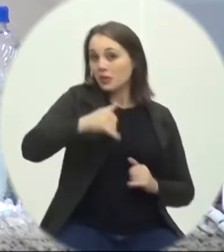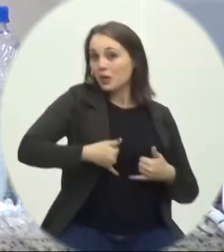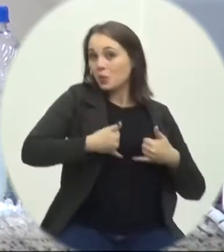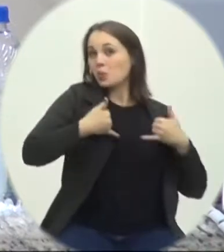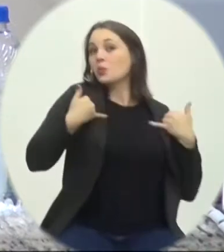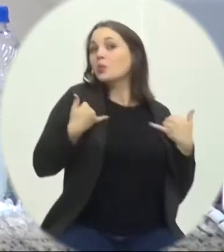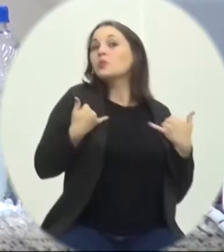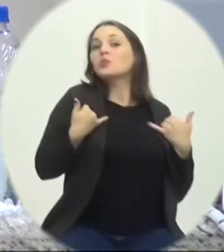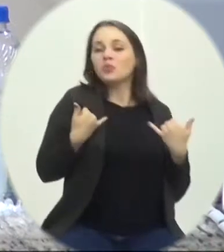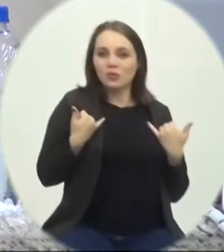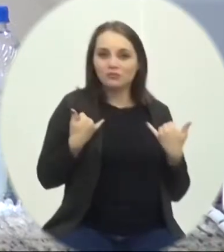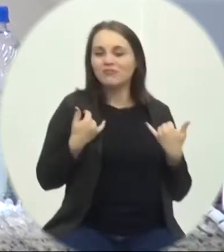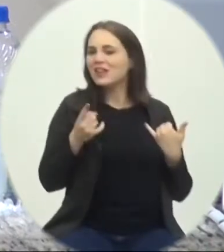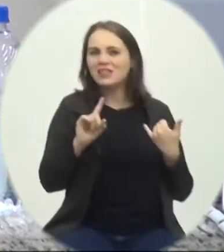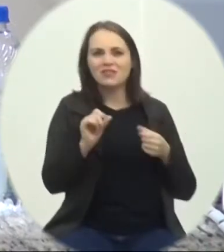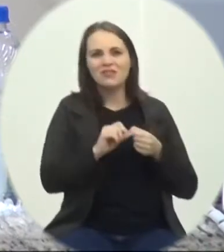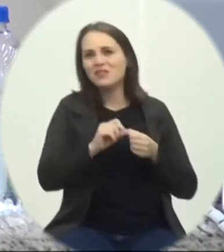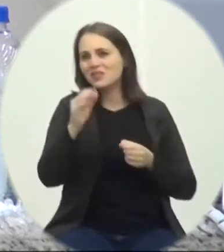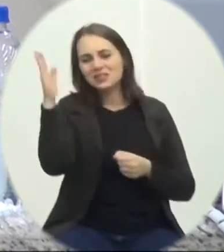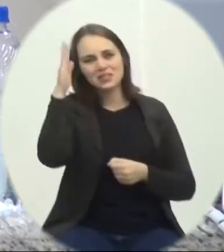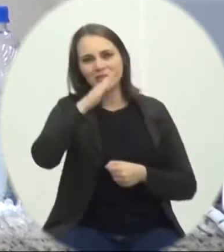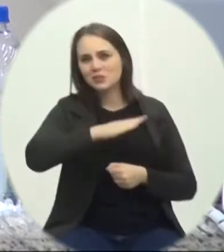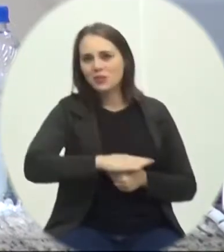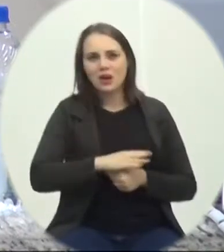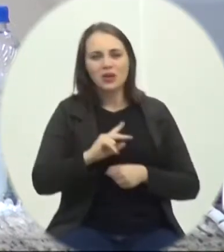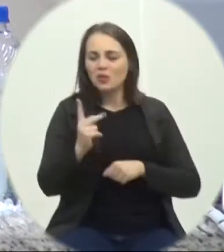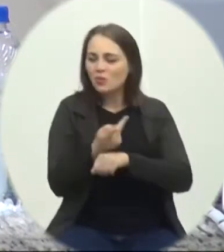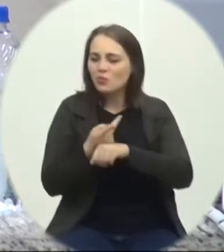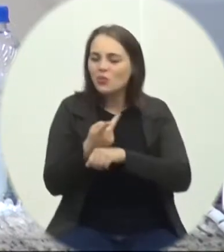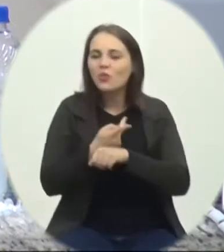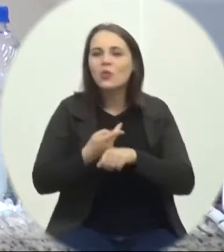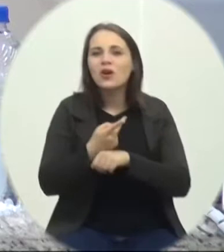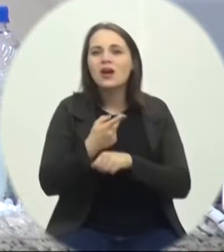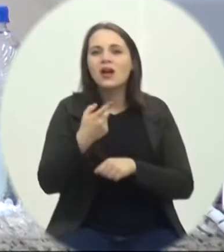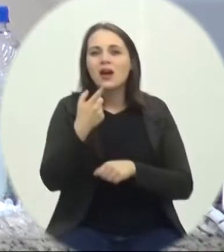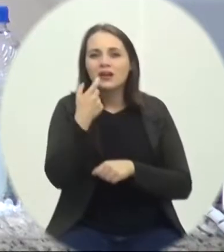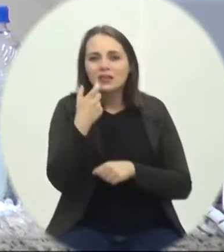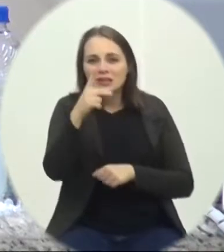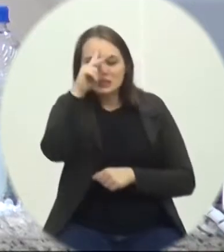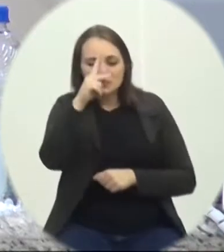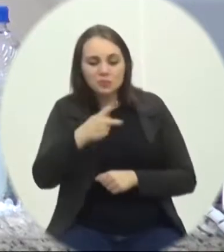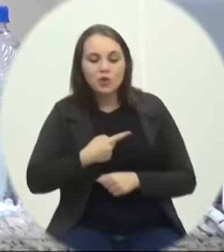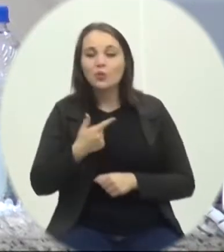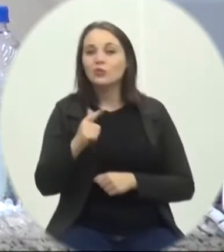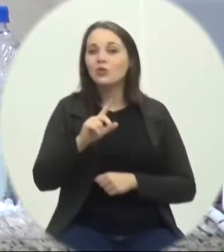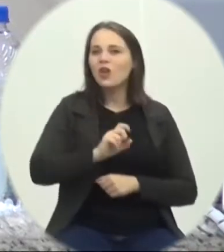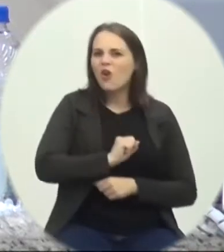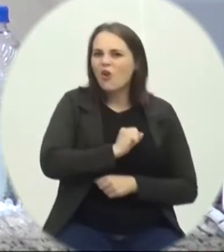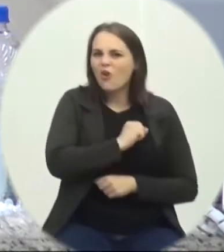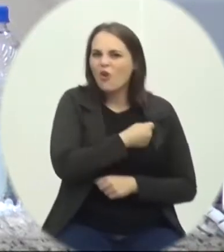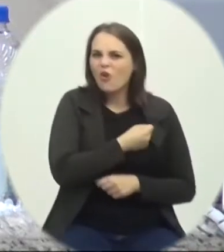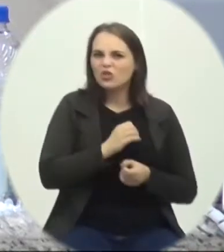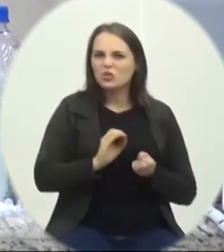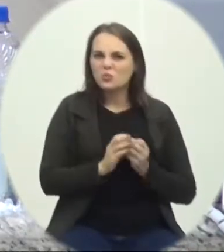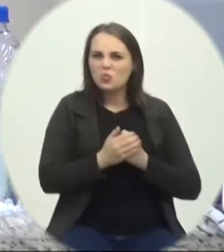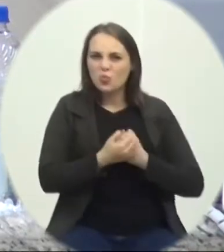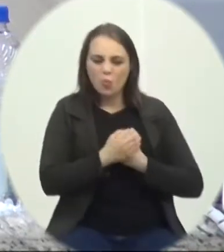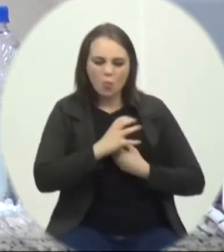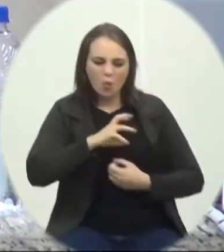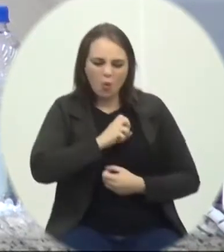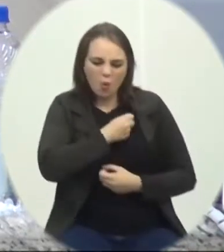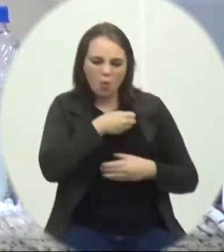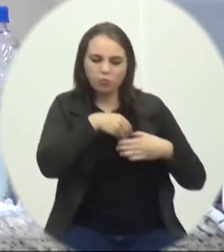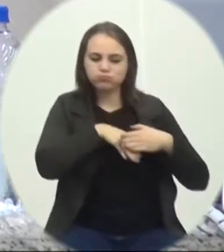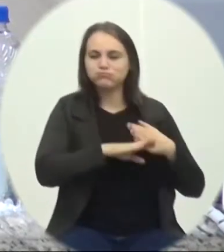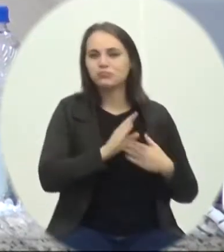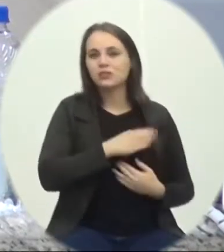orgulha. Não maltrata, não procura seus interesses, não se ira facilmente, não guarda rancor. O amor não